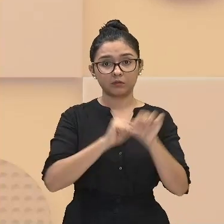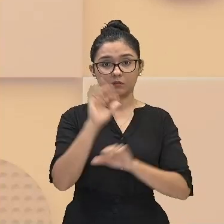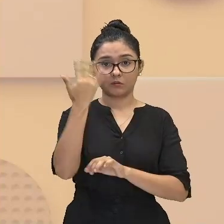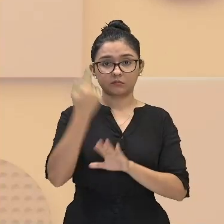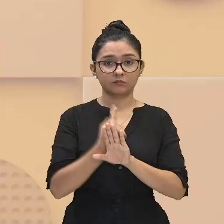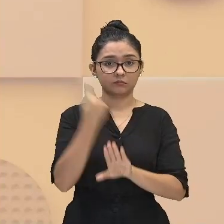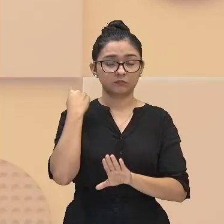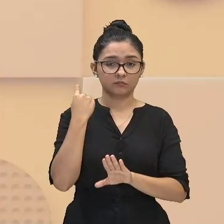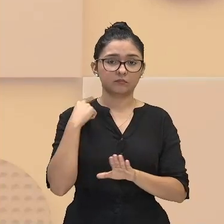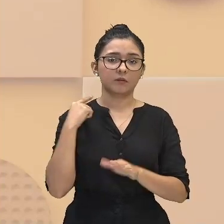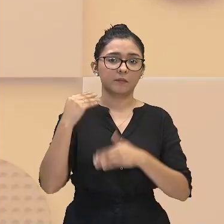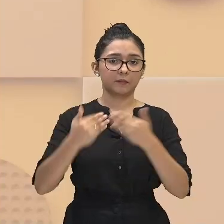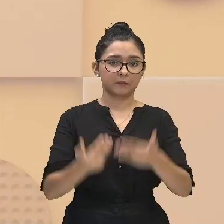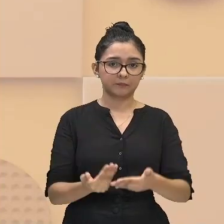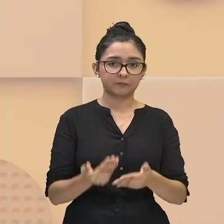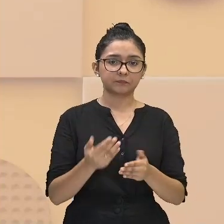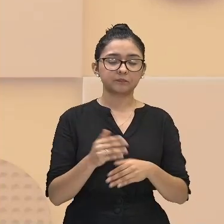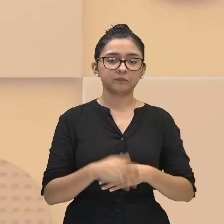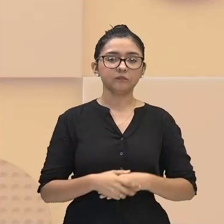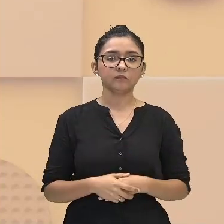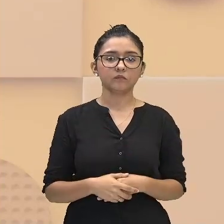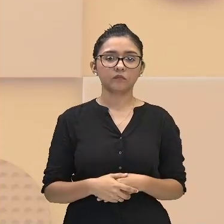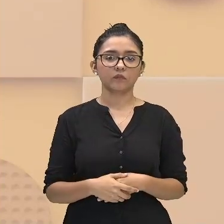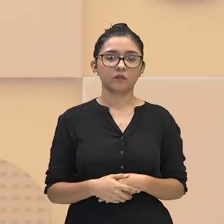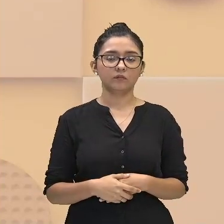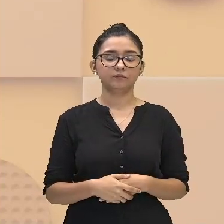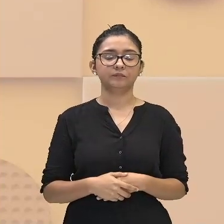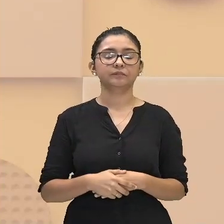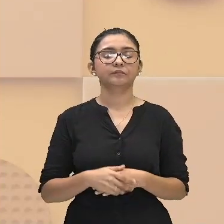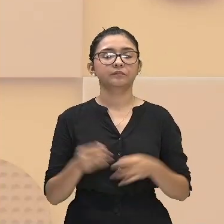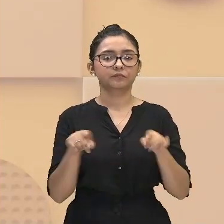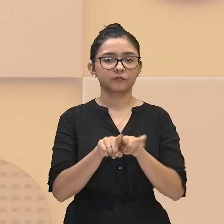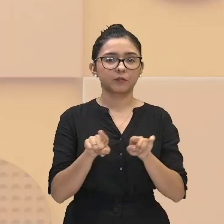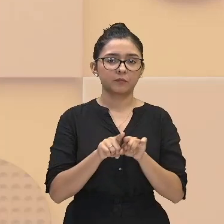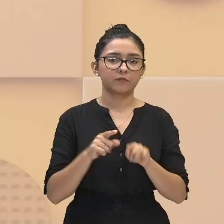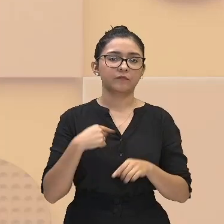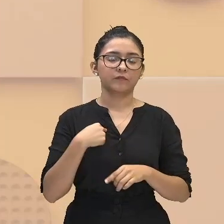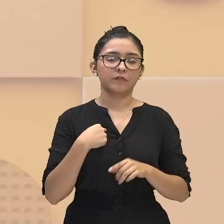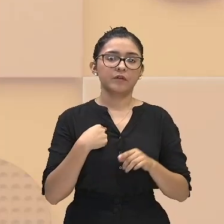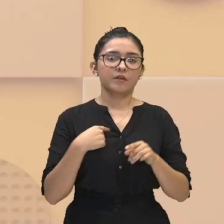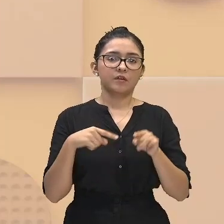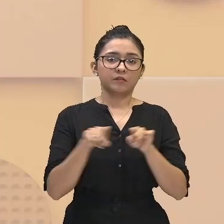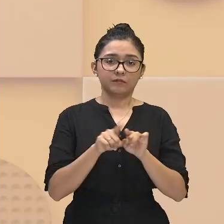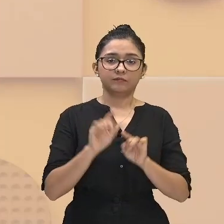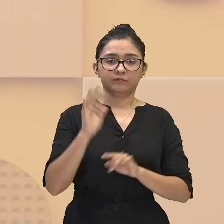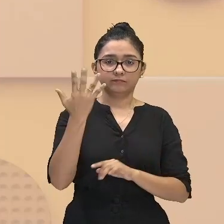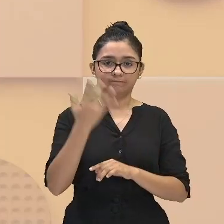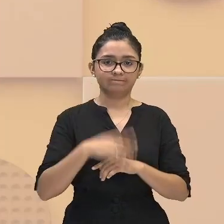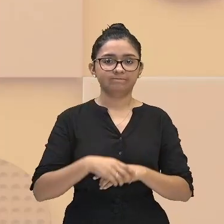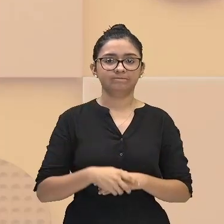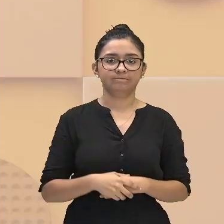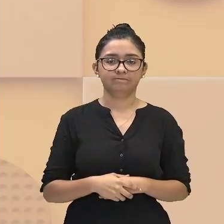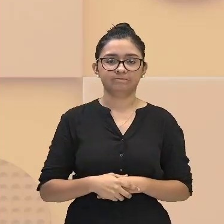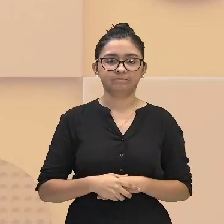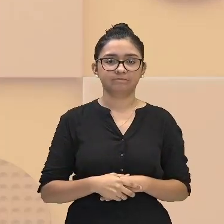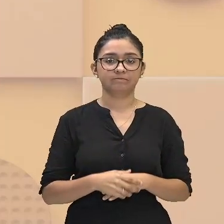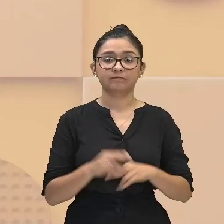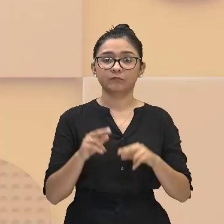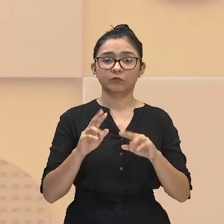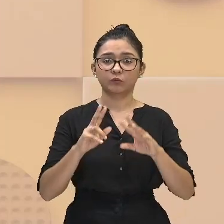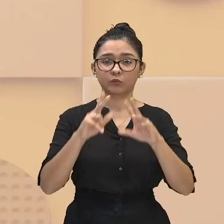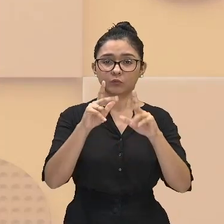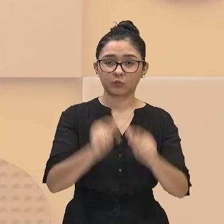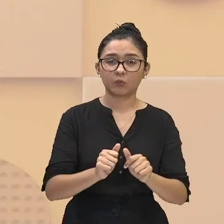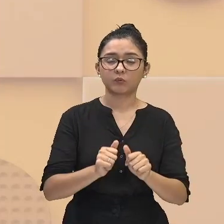estão acontecendo materialmente vão acontecer no pensamento, que isso é muito importante. Essa mudança